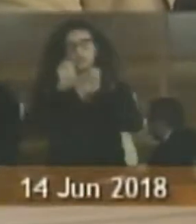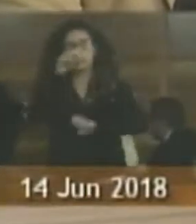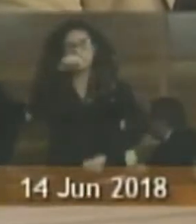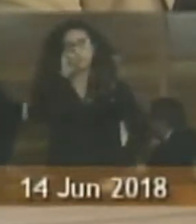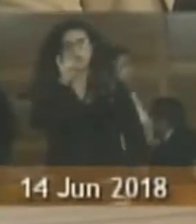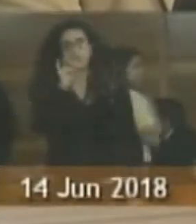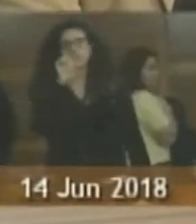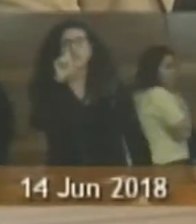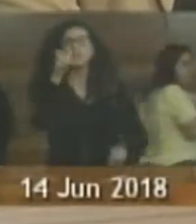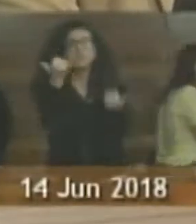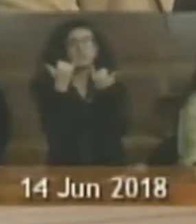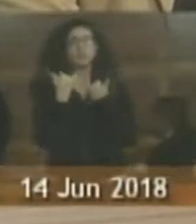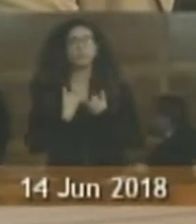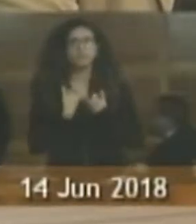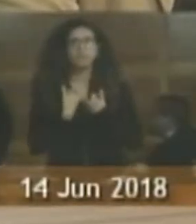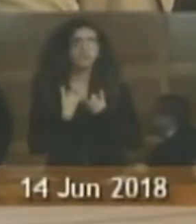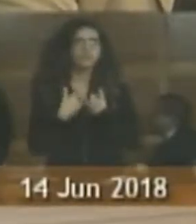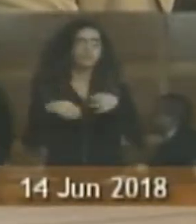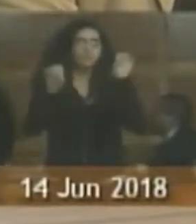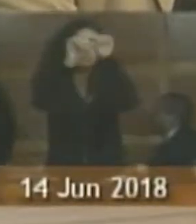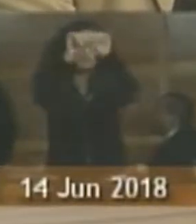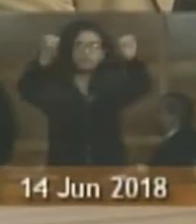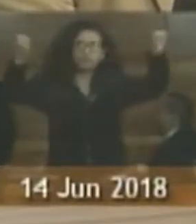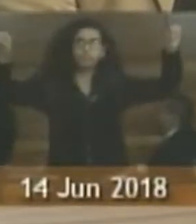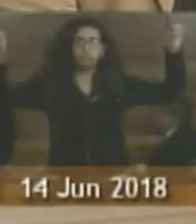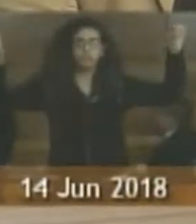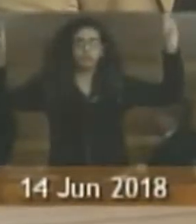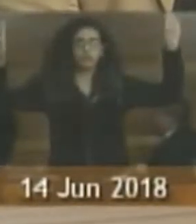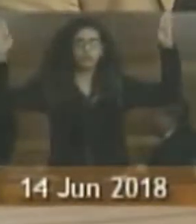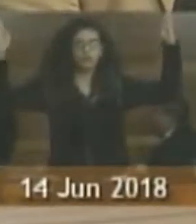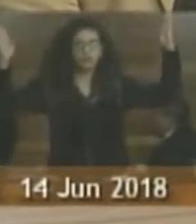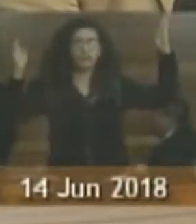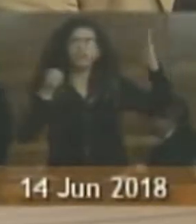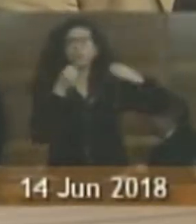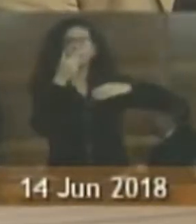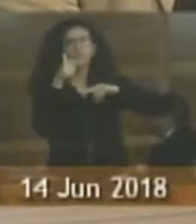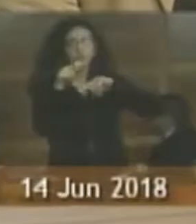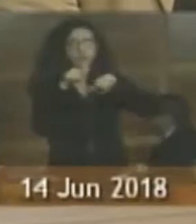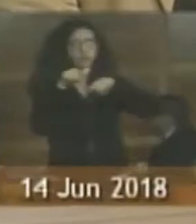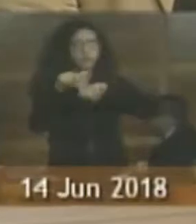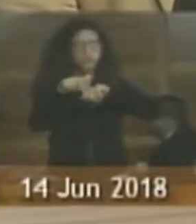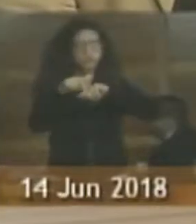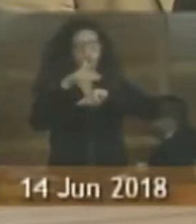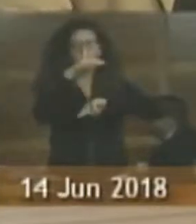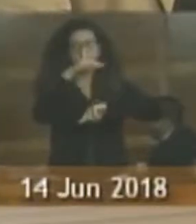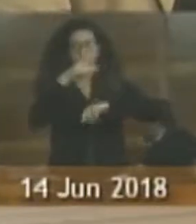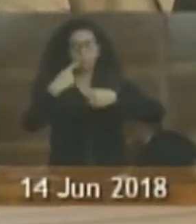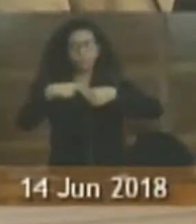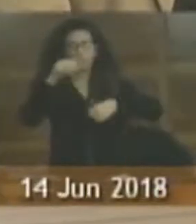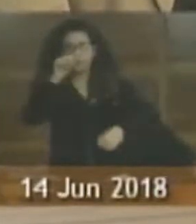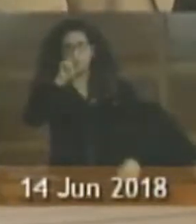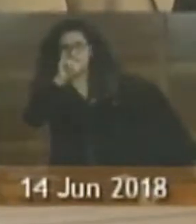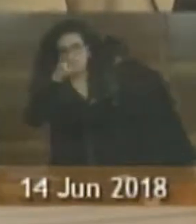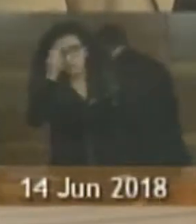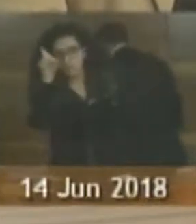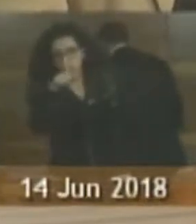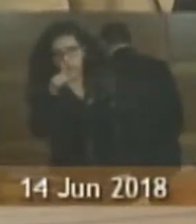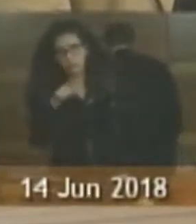Angra as seguintes informações. O cabeamento existente atende com eficiência os moradores do bairro Ariró? 2.